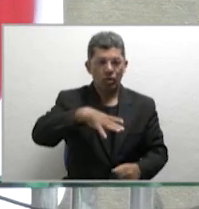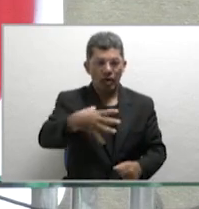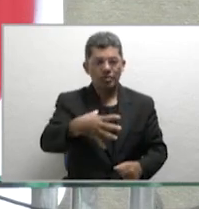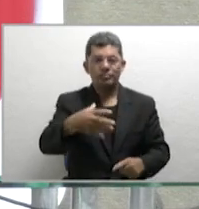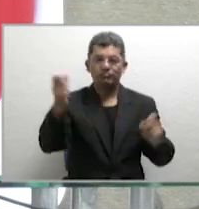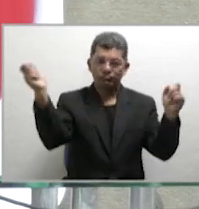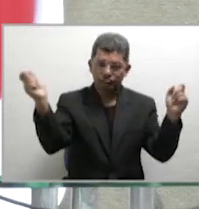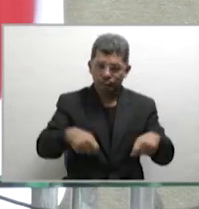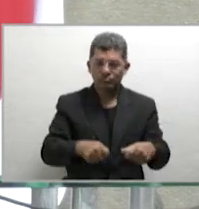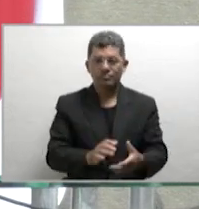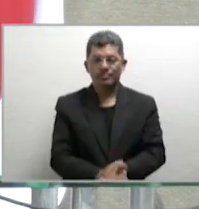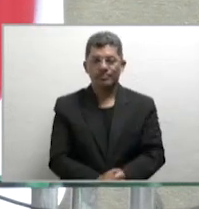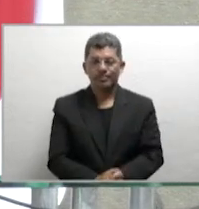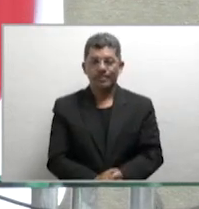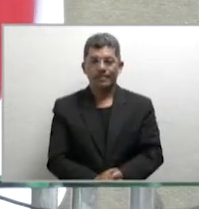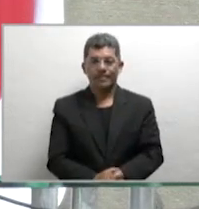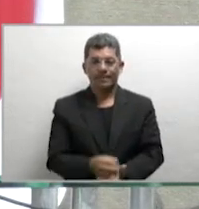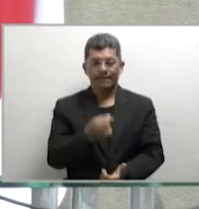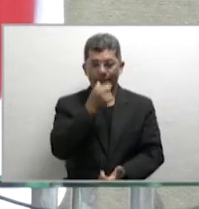com coragem,